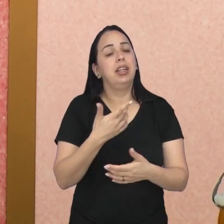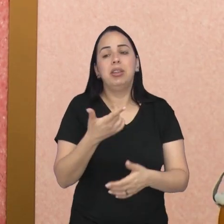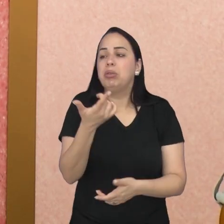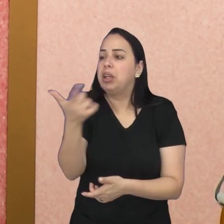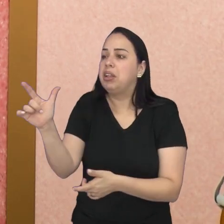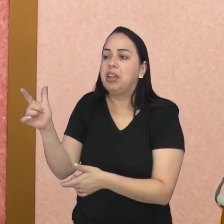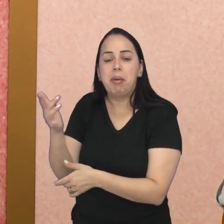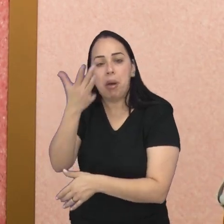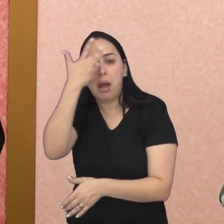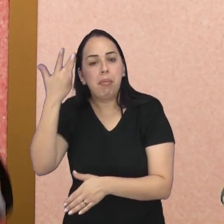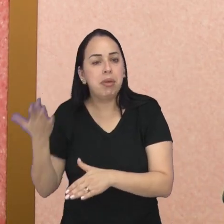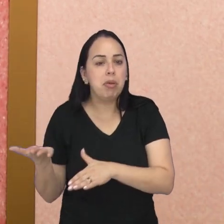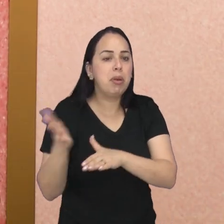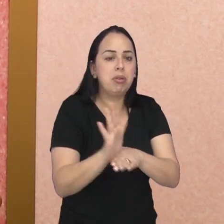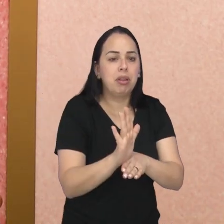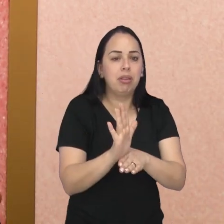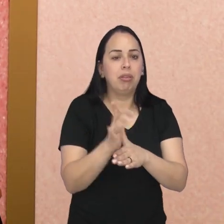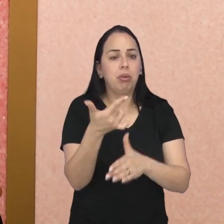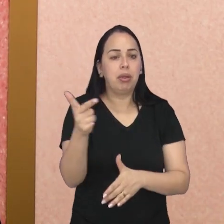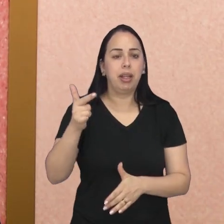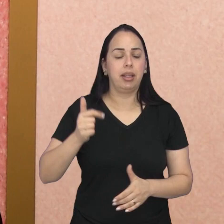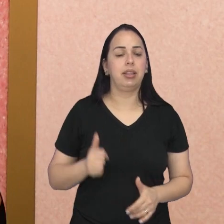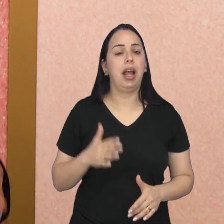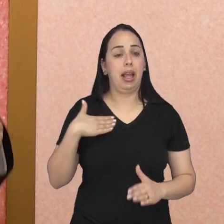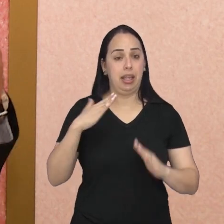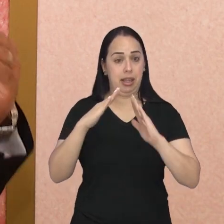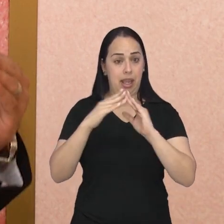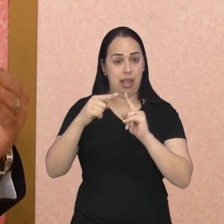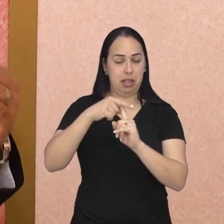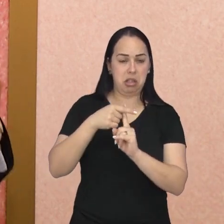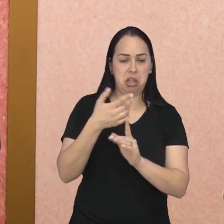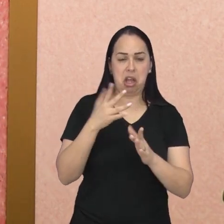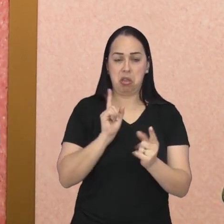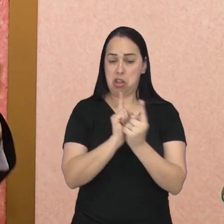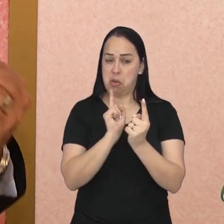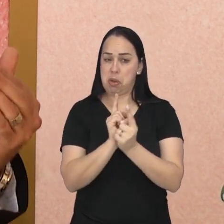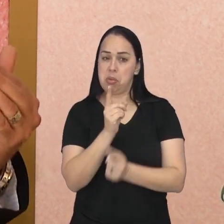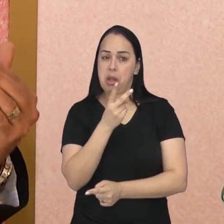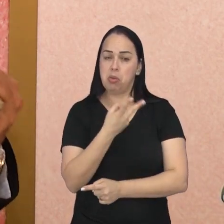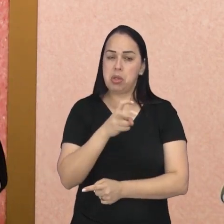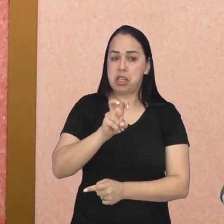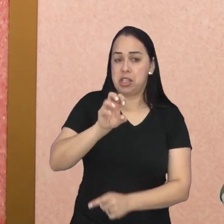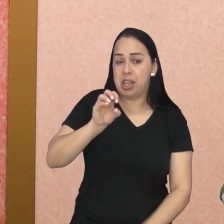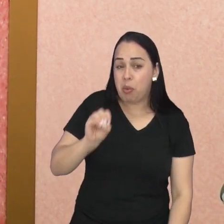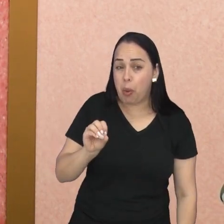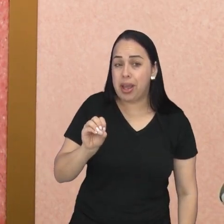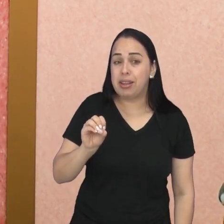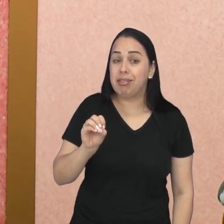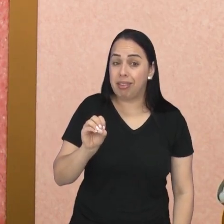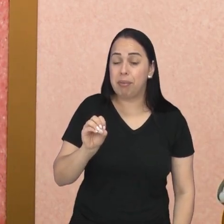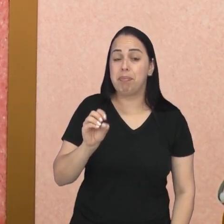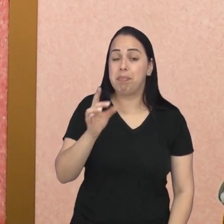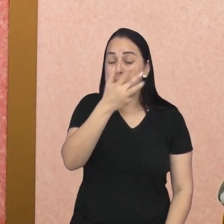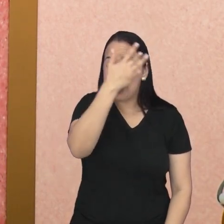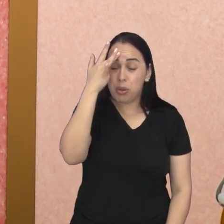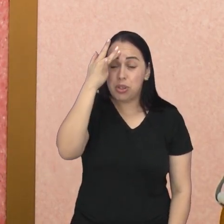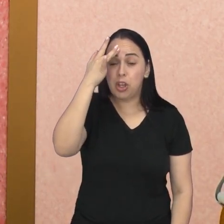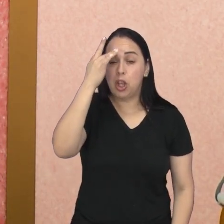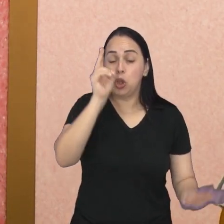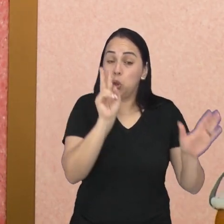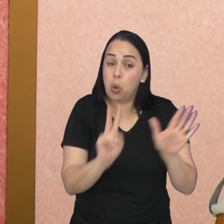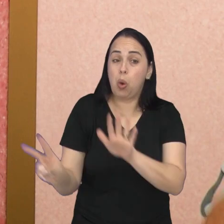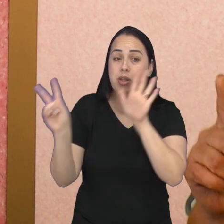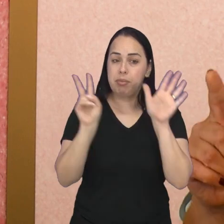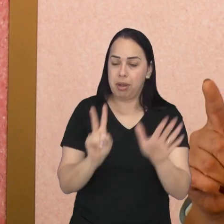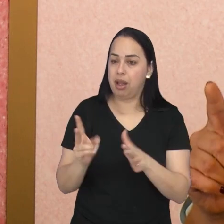escute. Então, por exemplo, aqui na paróquia a gente atende em média entre 200 e 250 pessoas por